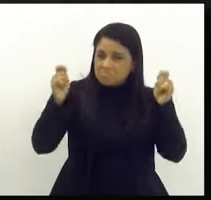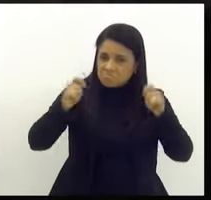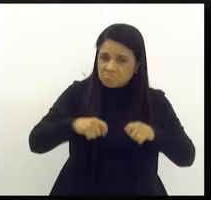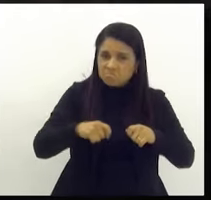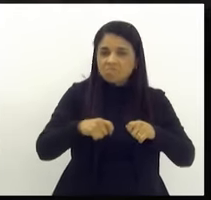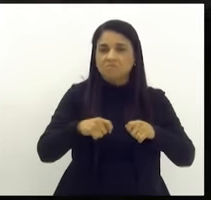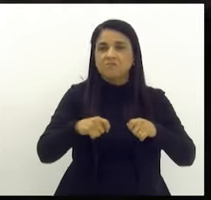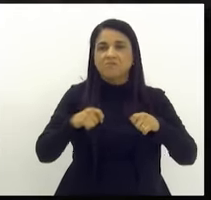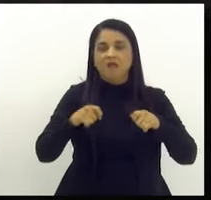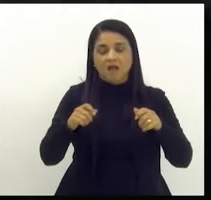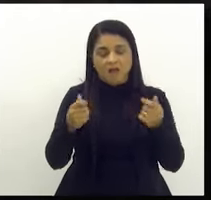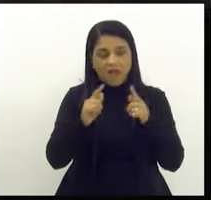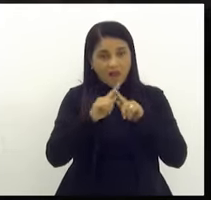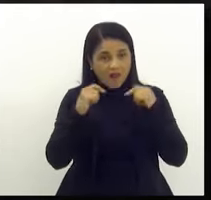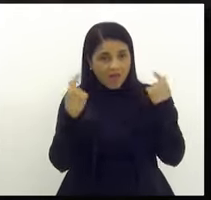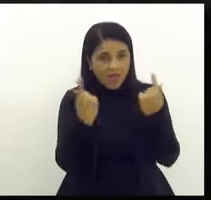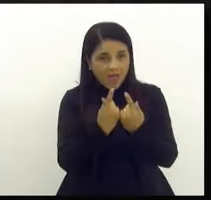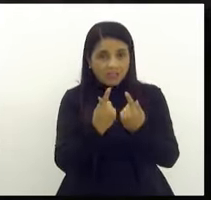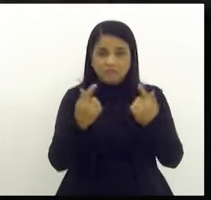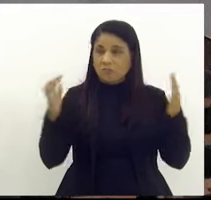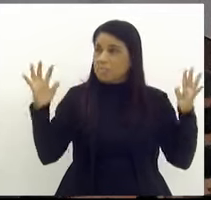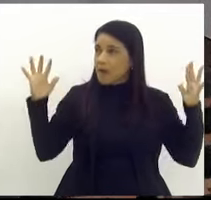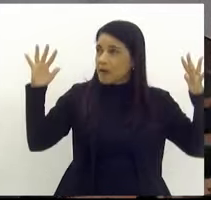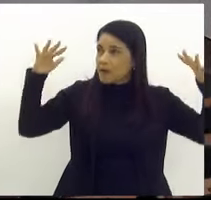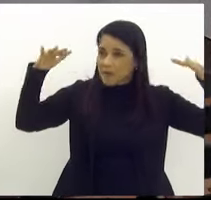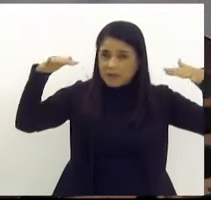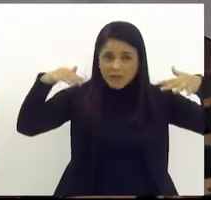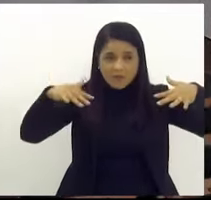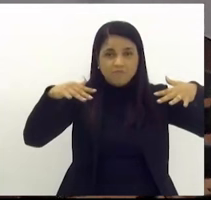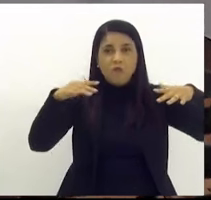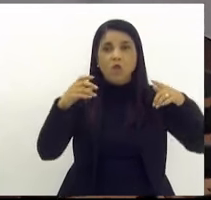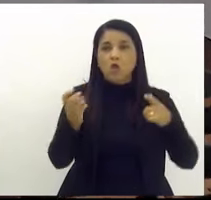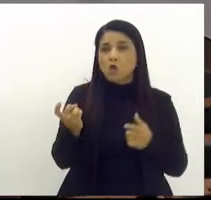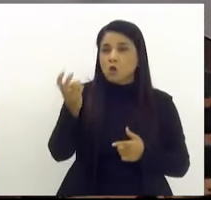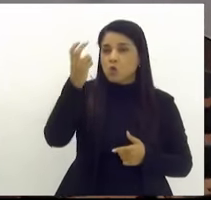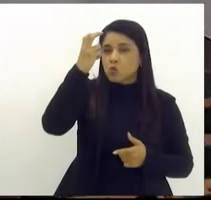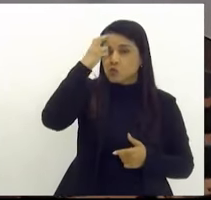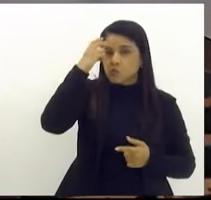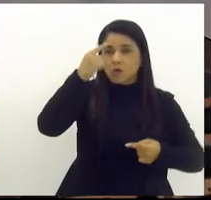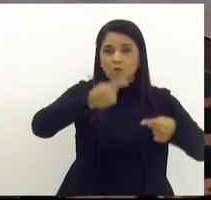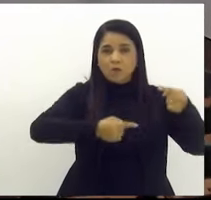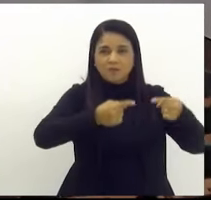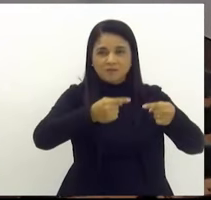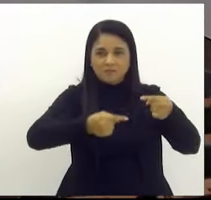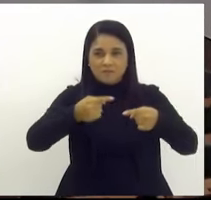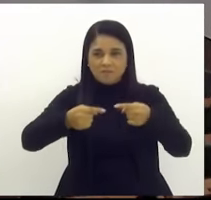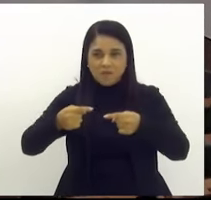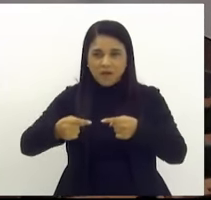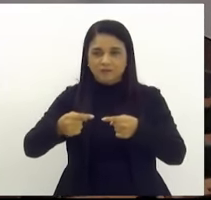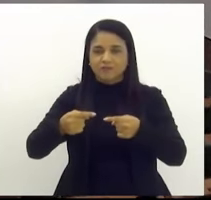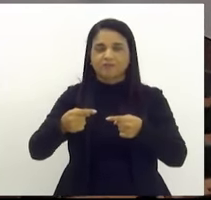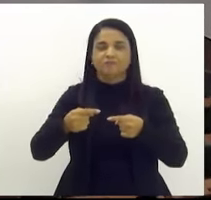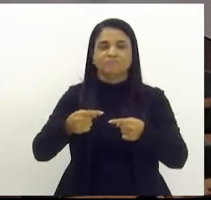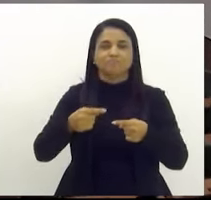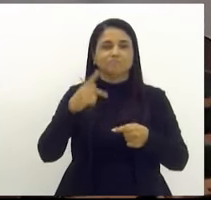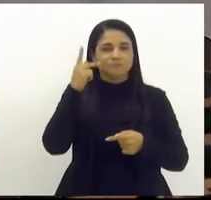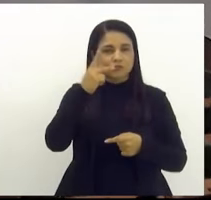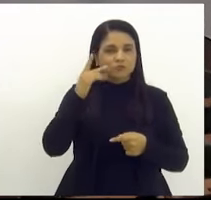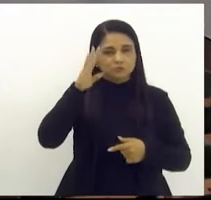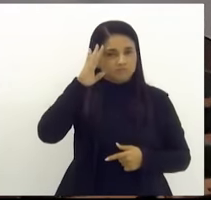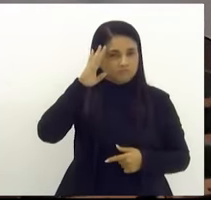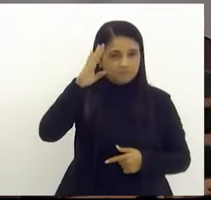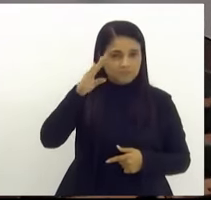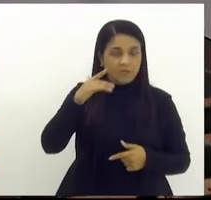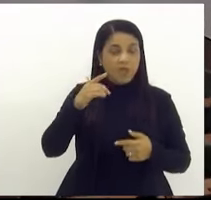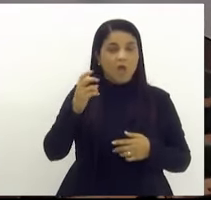encher alerg com aqueles e aquelas que trazem a cultura como debate político tão importante e Fundamental foi